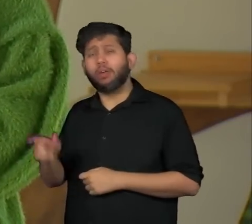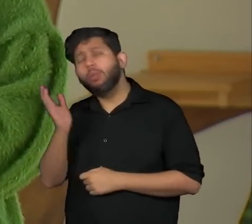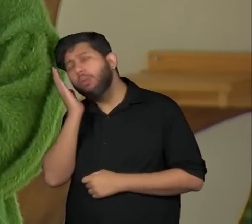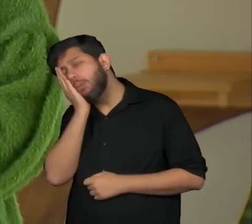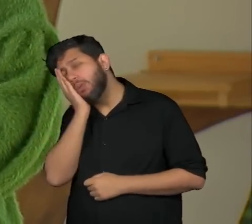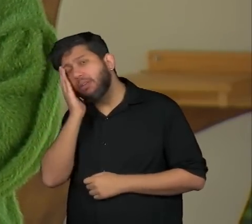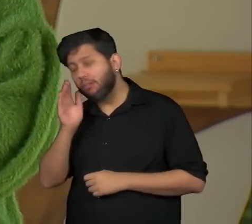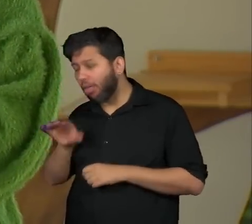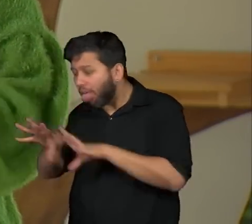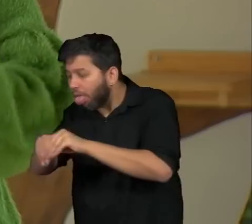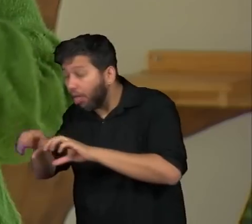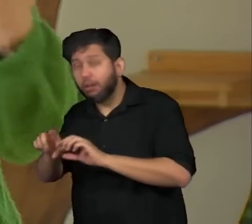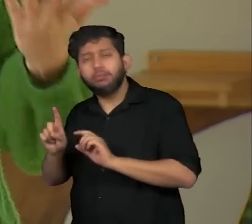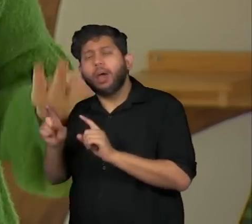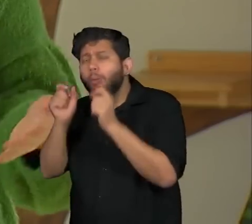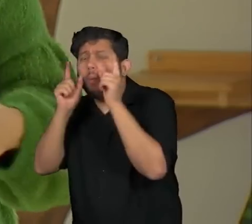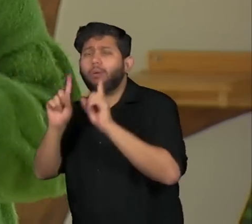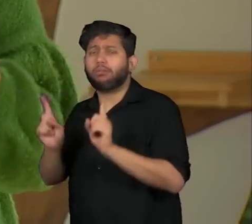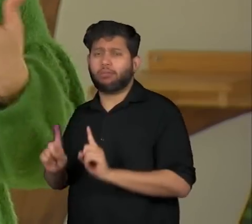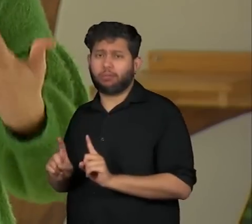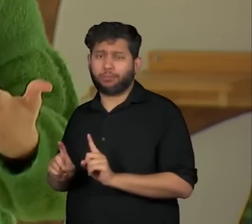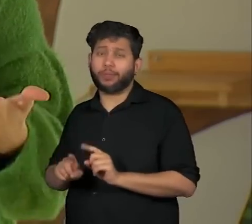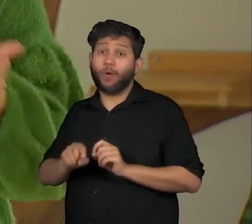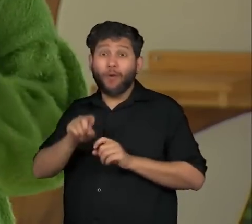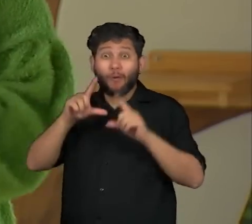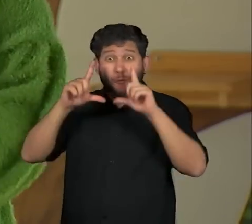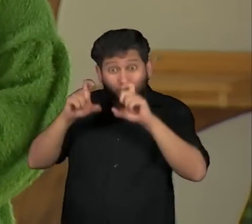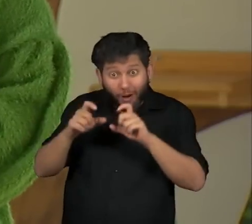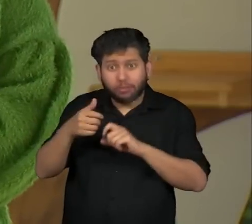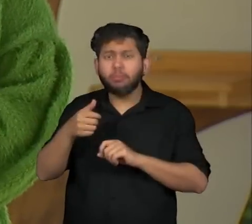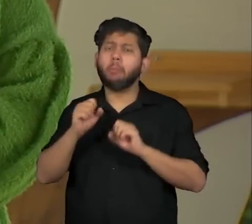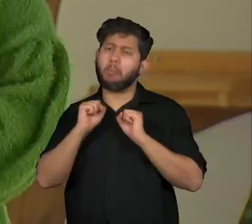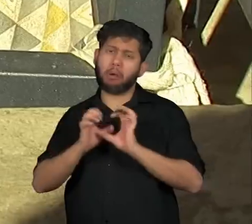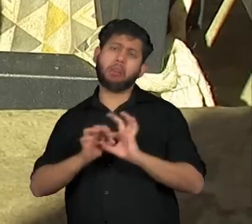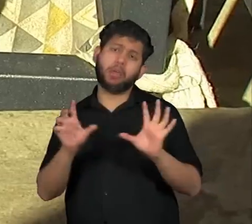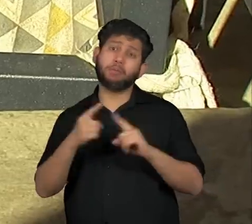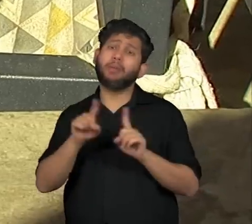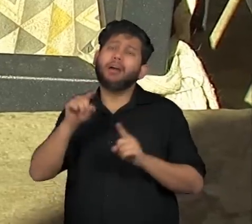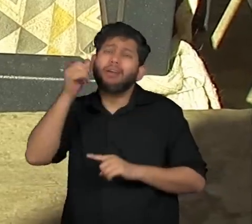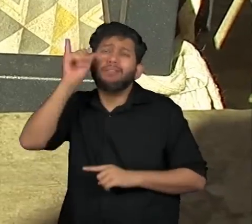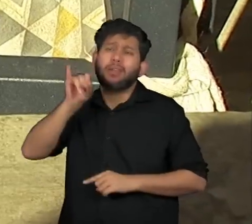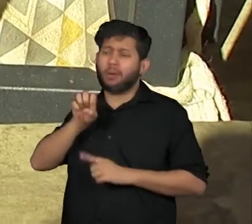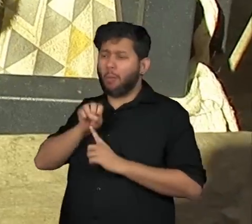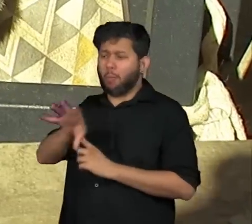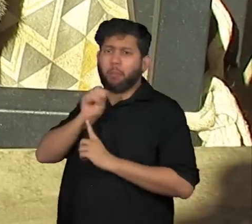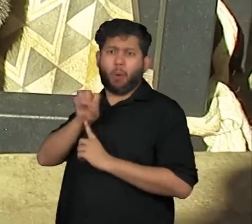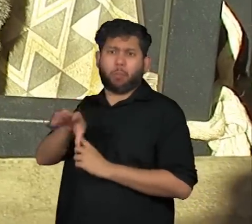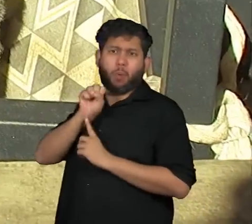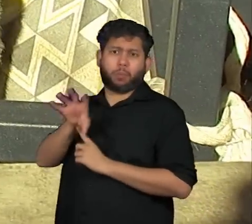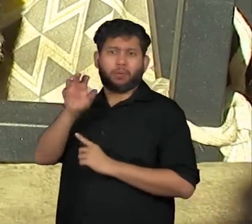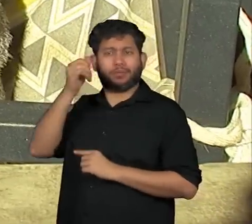acordar os gatos, e sempre que for fotografar e filmar, a gente pede para não usar o flash.